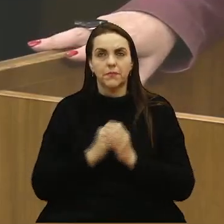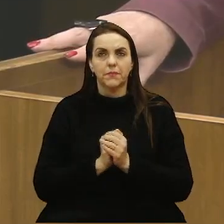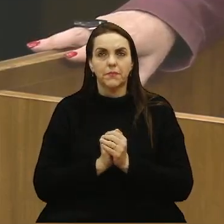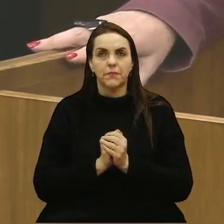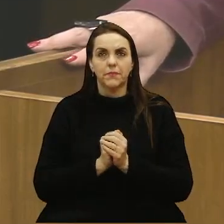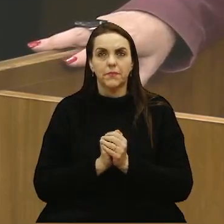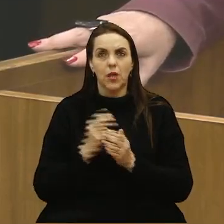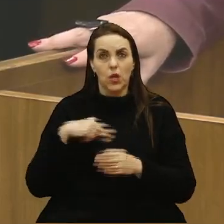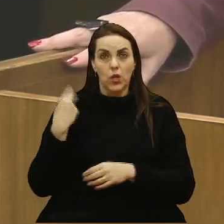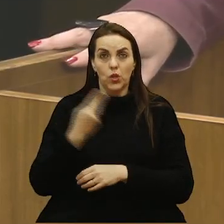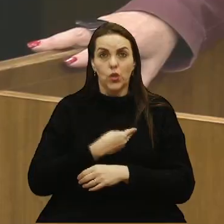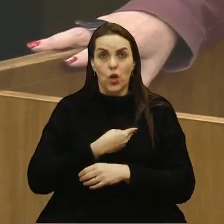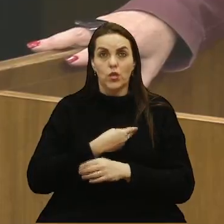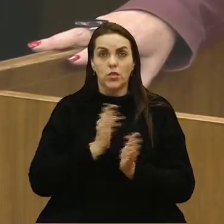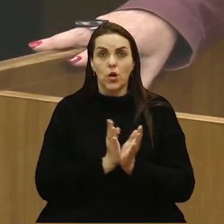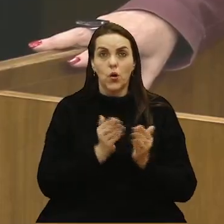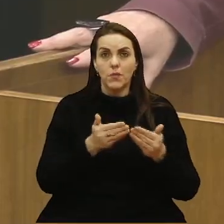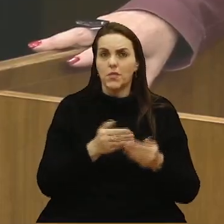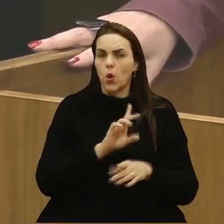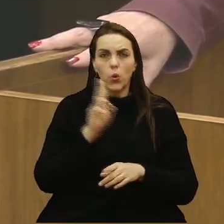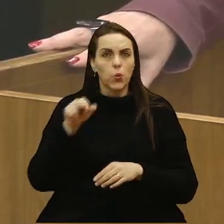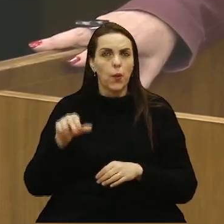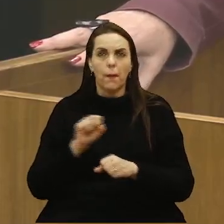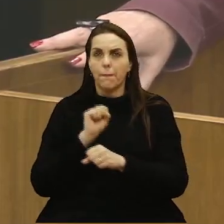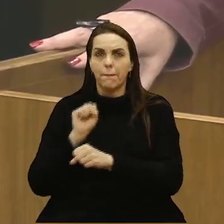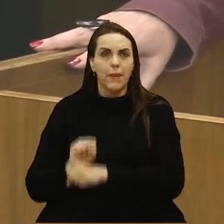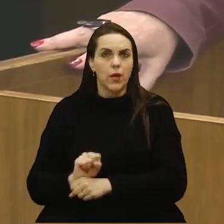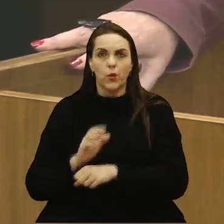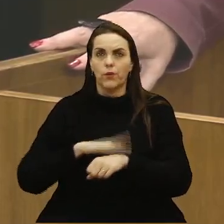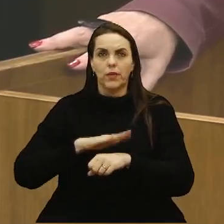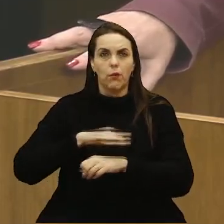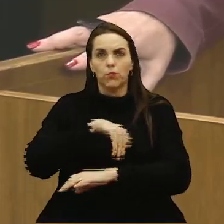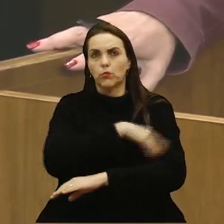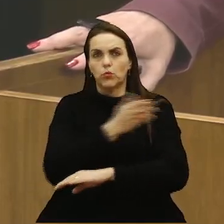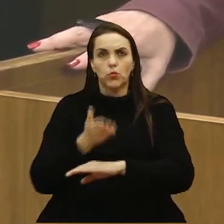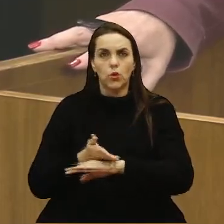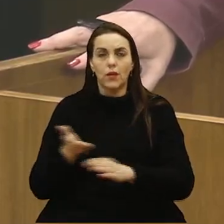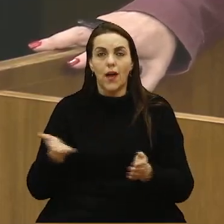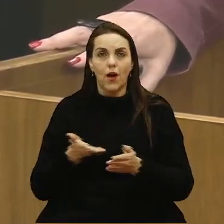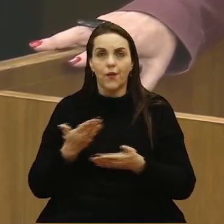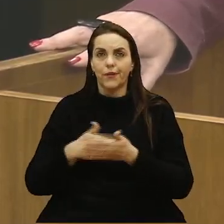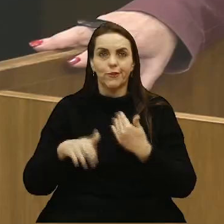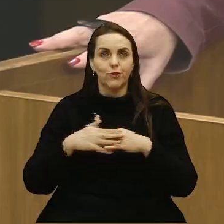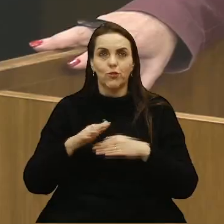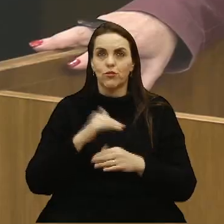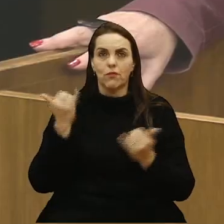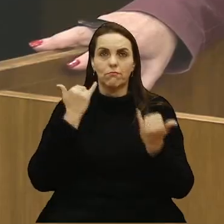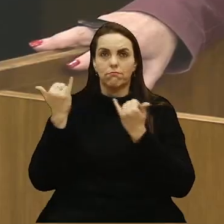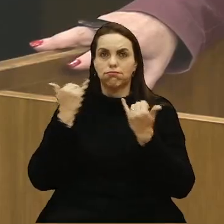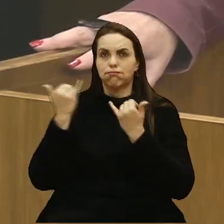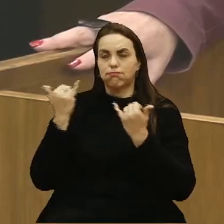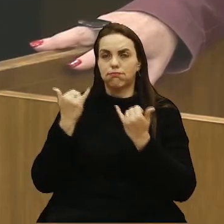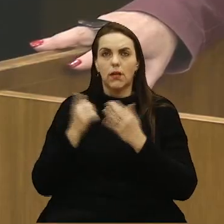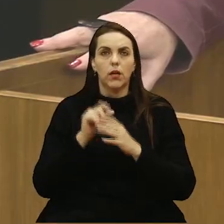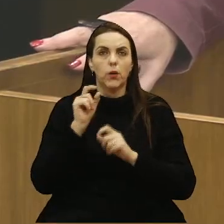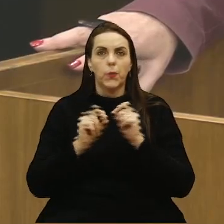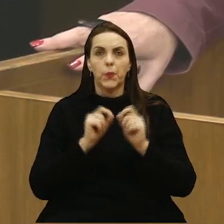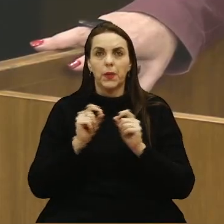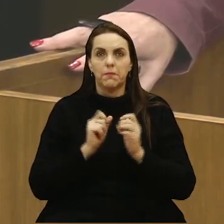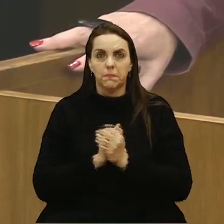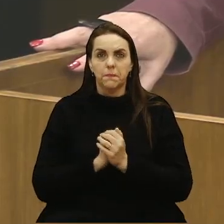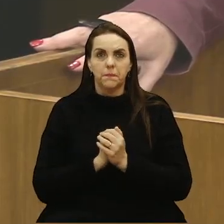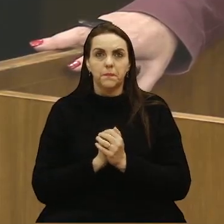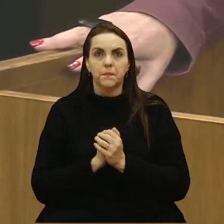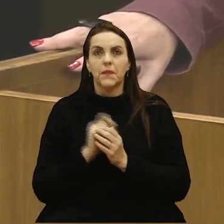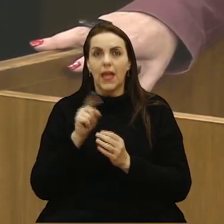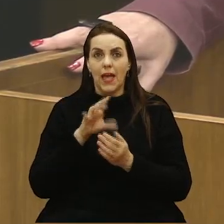E nós, enquanto comissões, não paramos nesse tempo todo. Agora, todo mundo deve ter ouvido, né? A questão